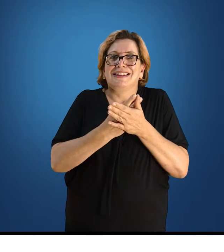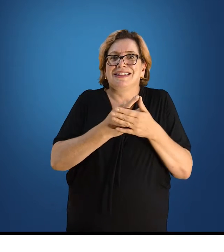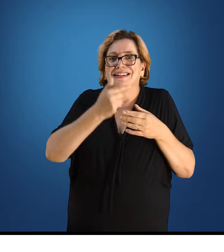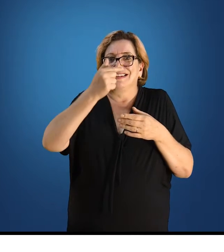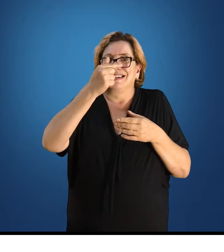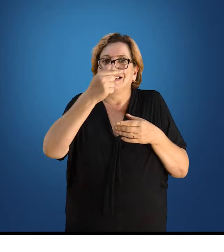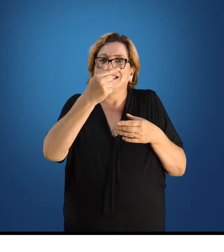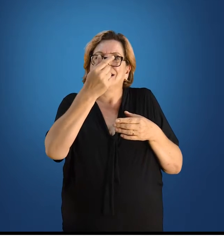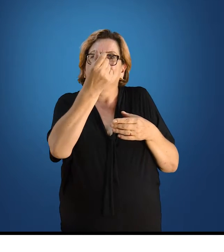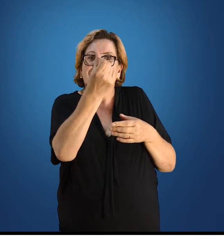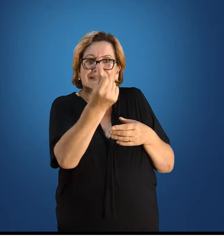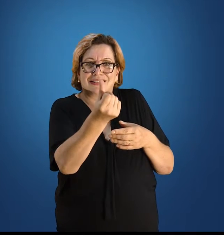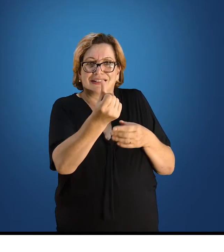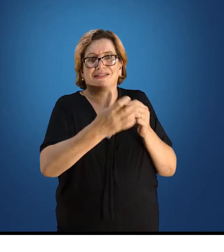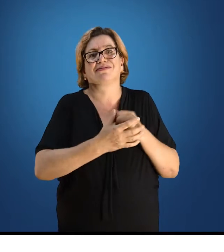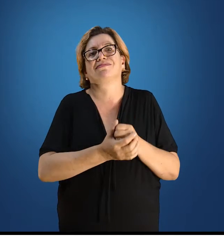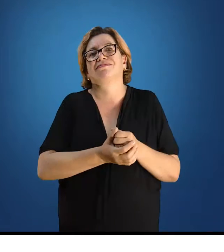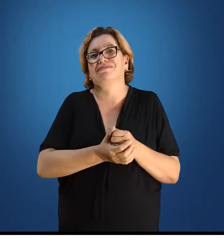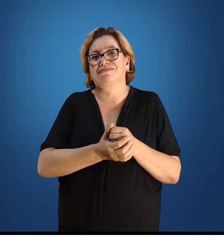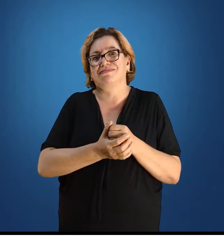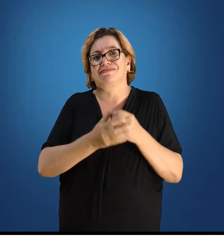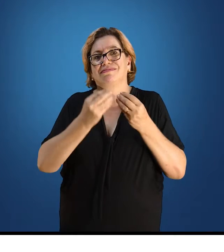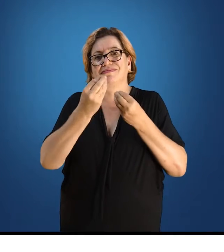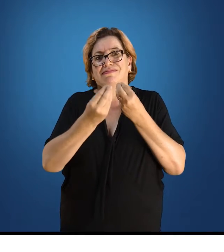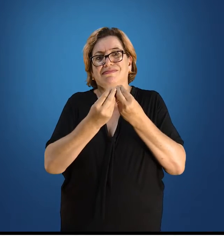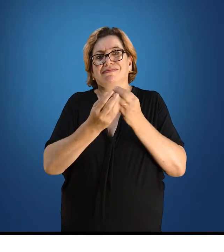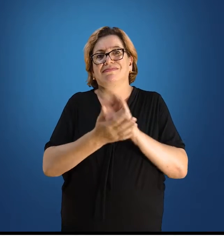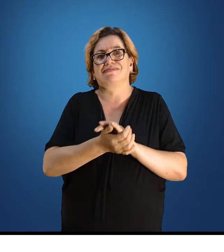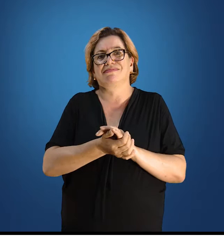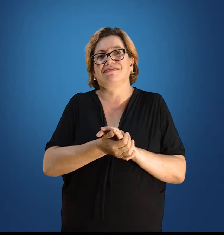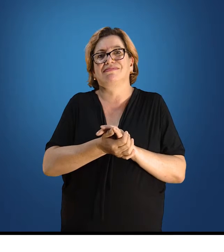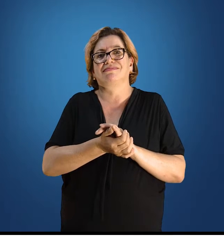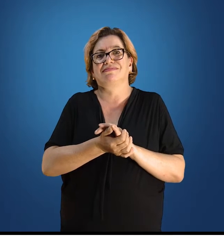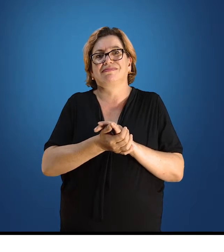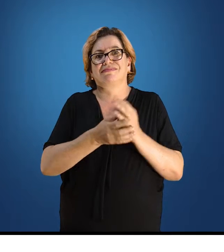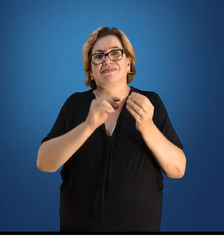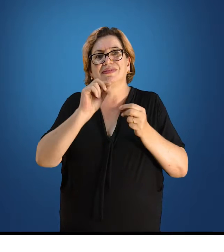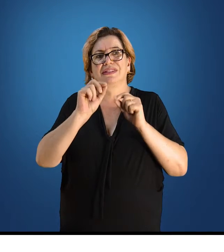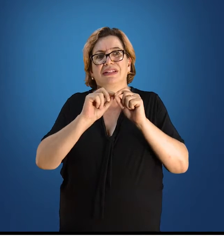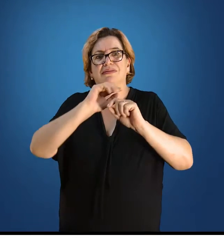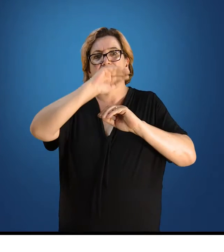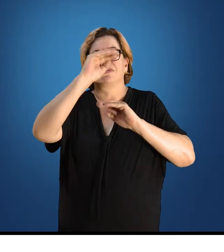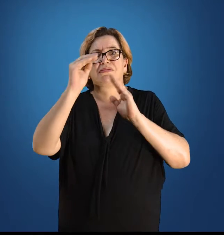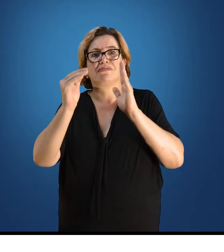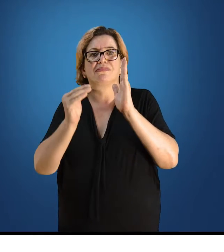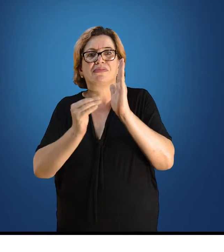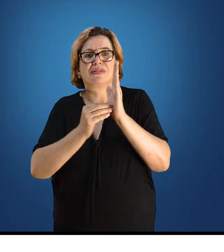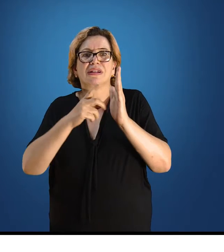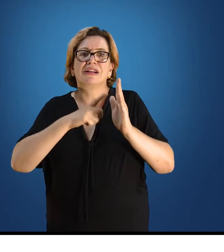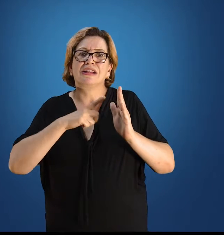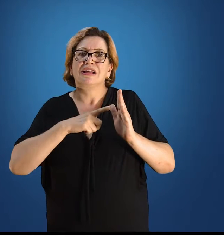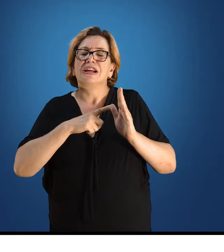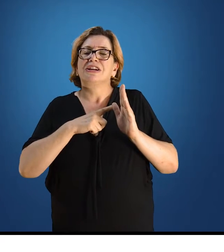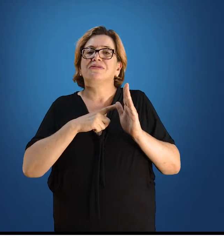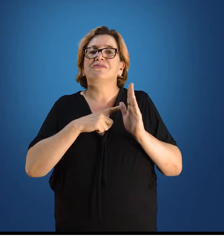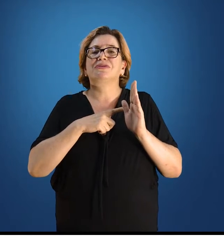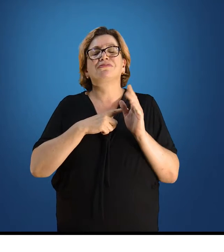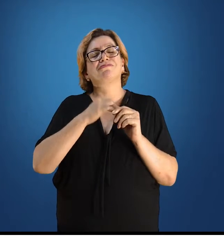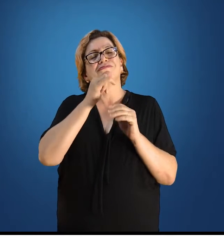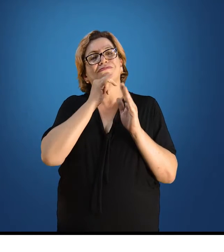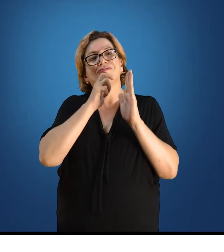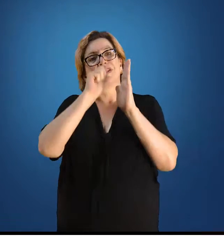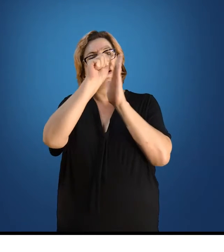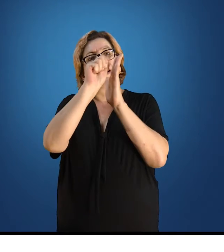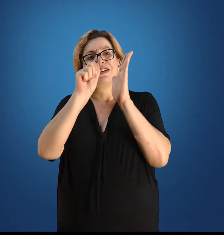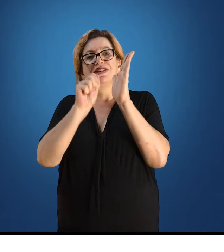né? A página final tem que ser maior, ali teve um pequeno erro. E finalmente nós temos aqui um exemplo de artigo em periódico, né?